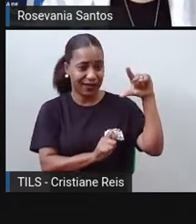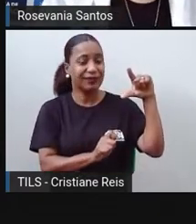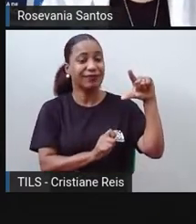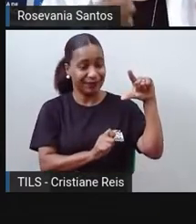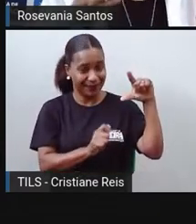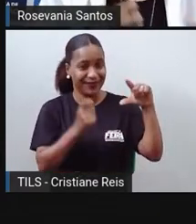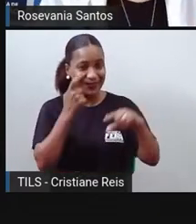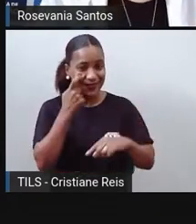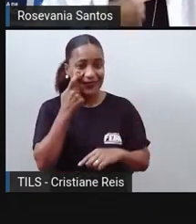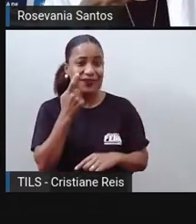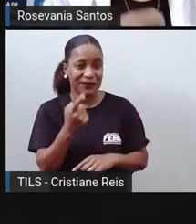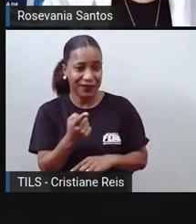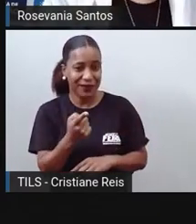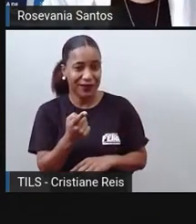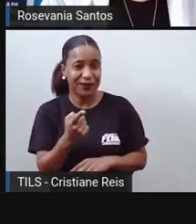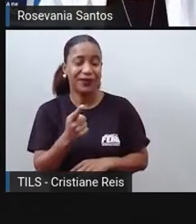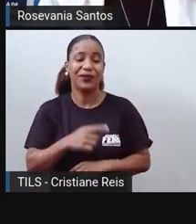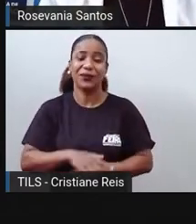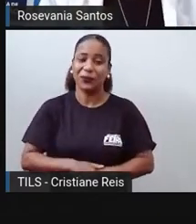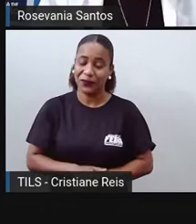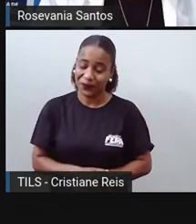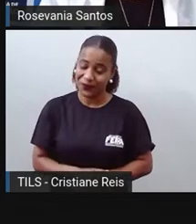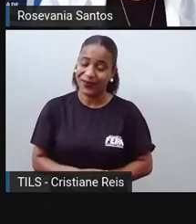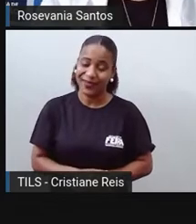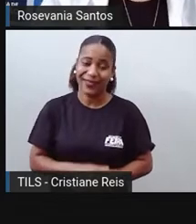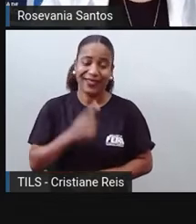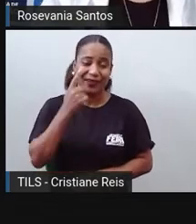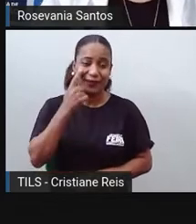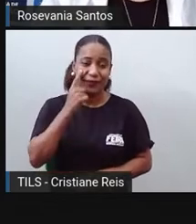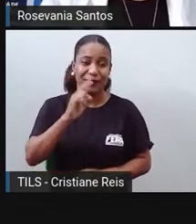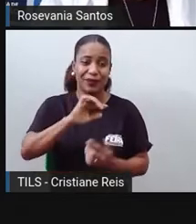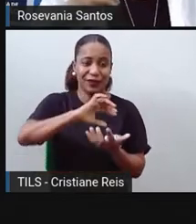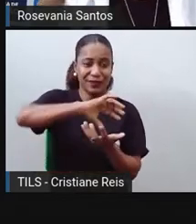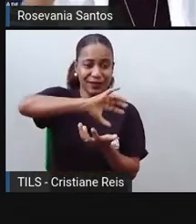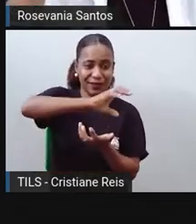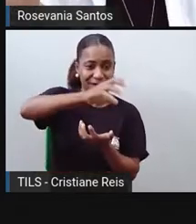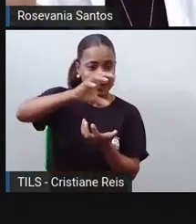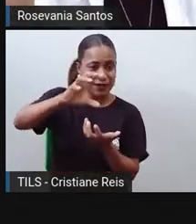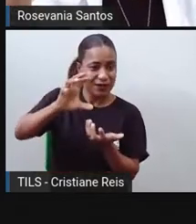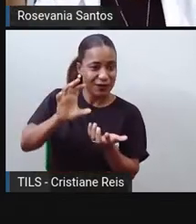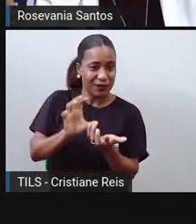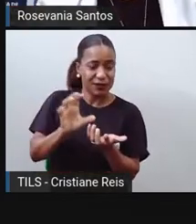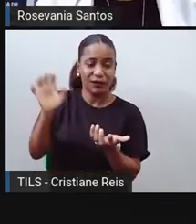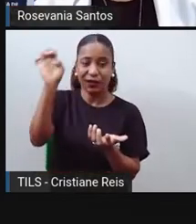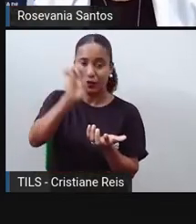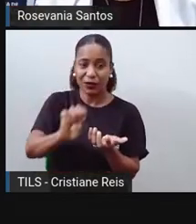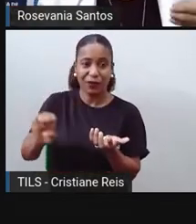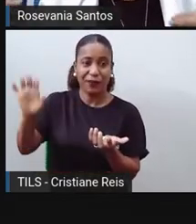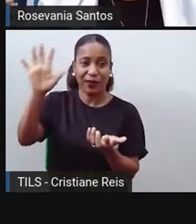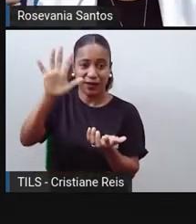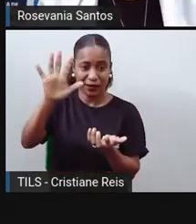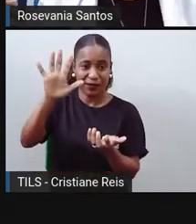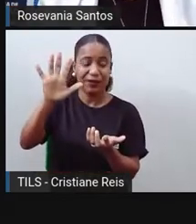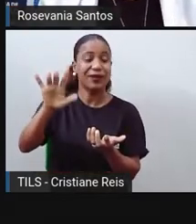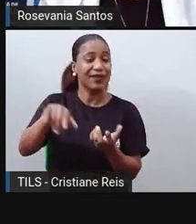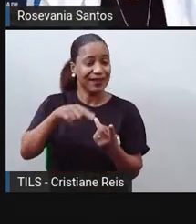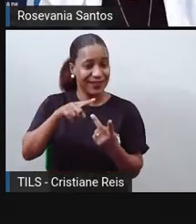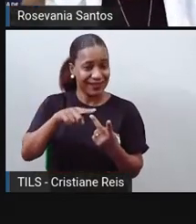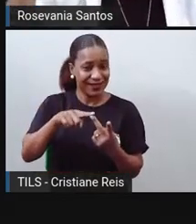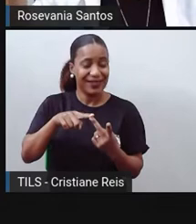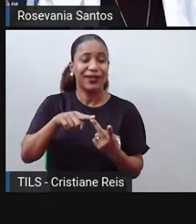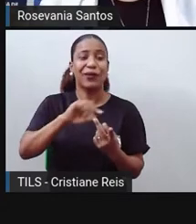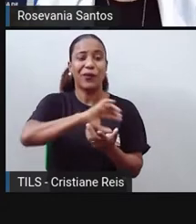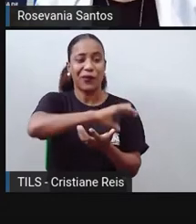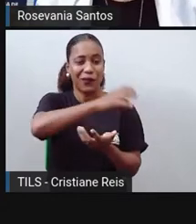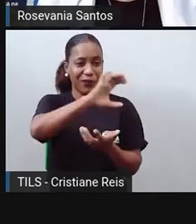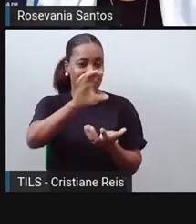falando de uma região do planeta que pega o continente europeu, que pega uma parte, né, do continente europeu,